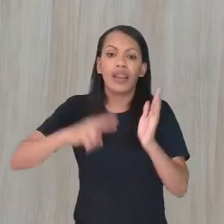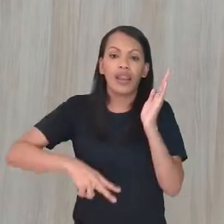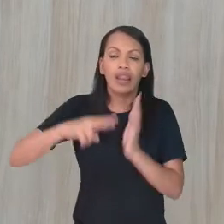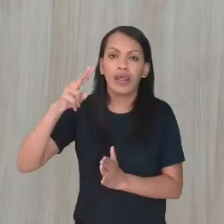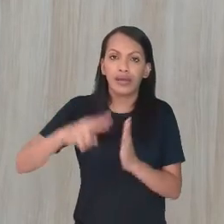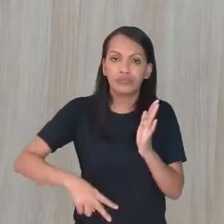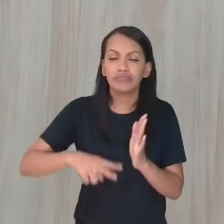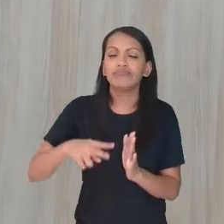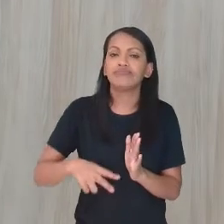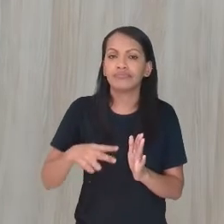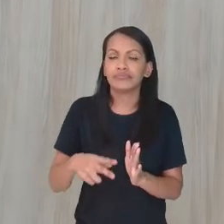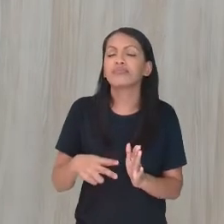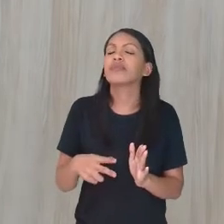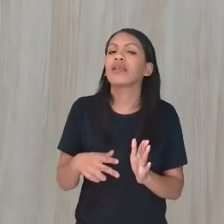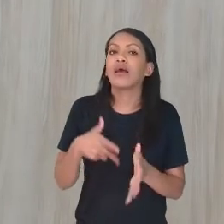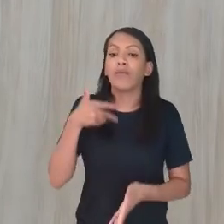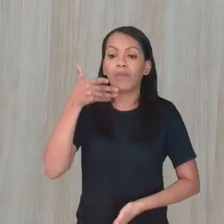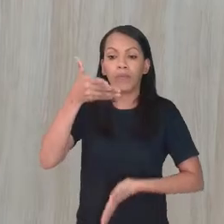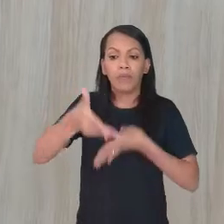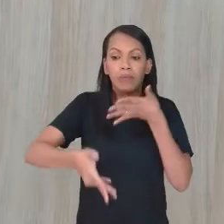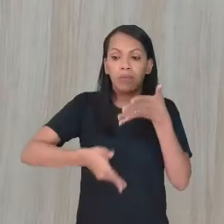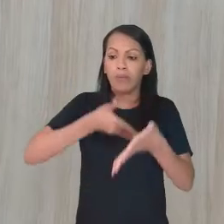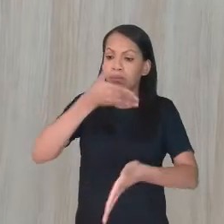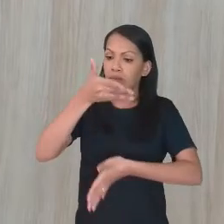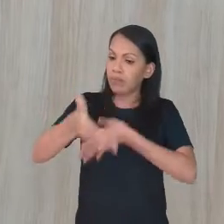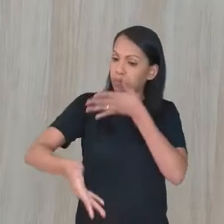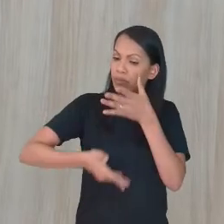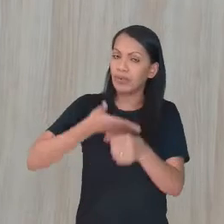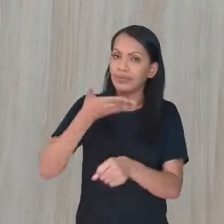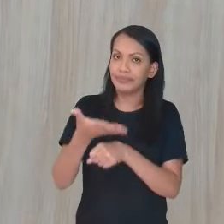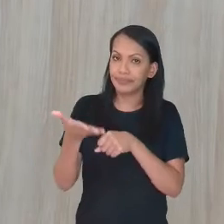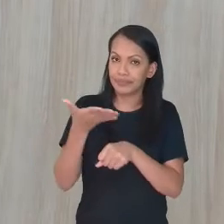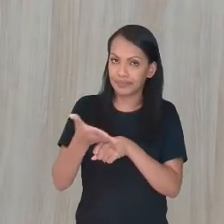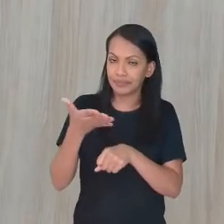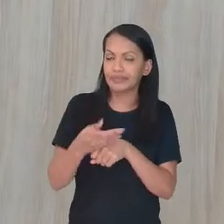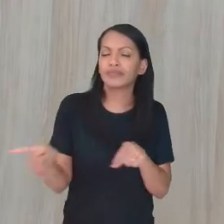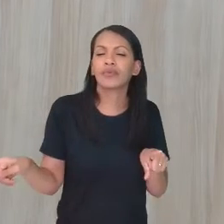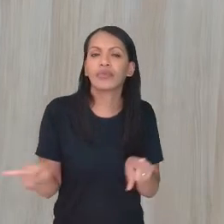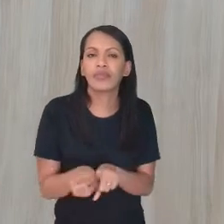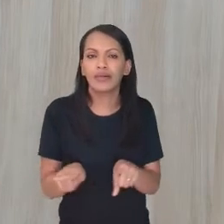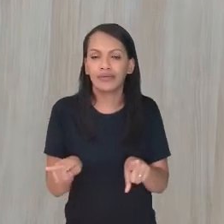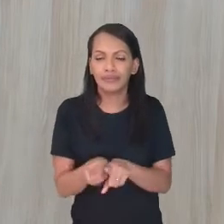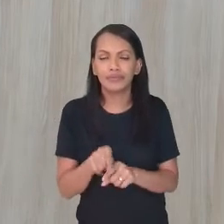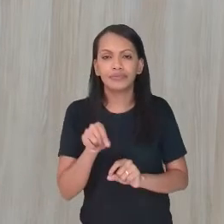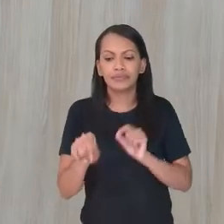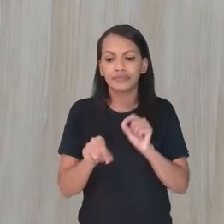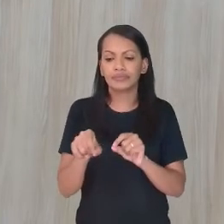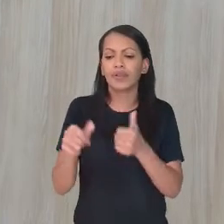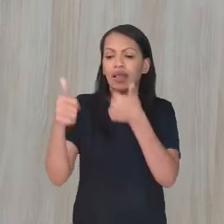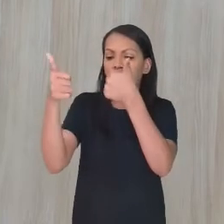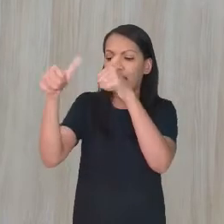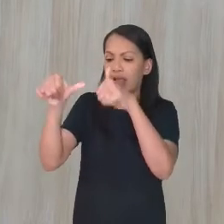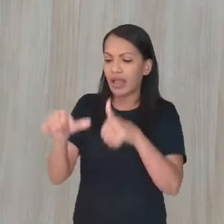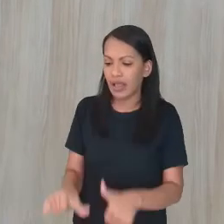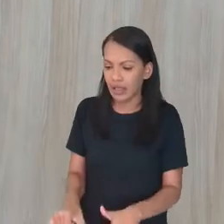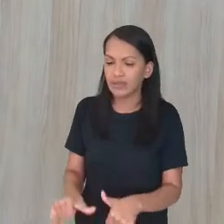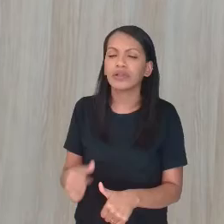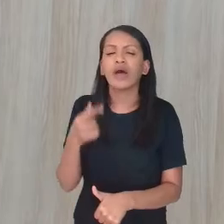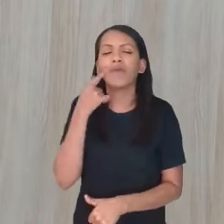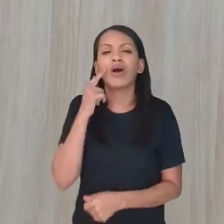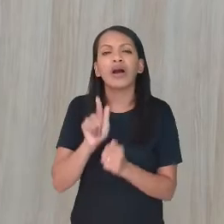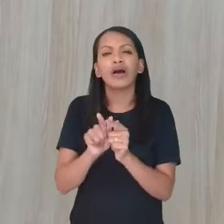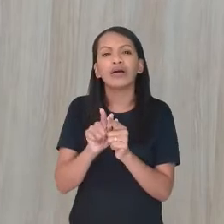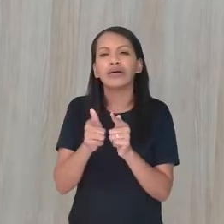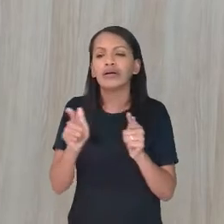alta. Por quê? Na língua portuguesa a gente tem a análise linguística, que é a parte que a gente vai analisar a